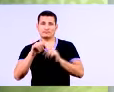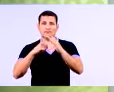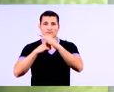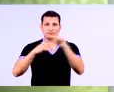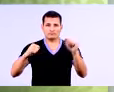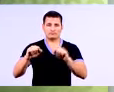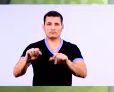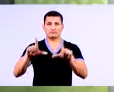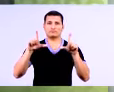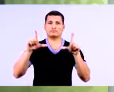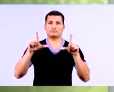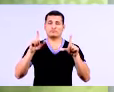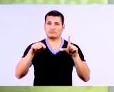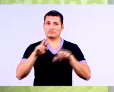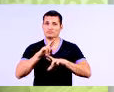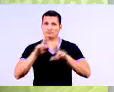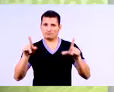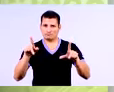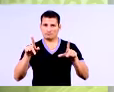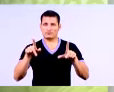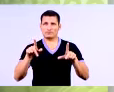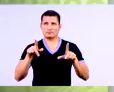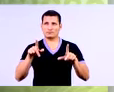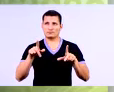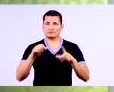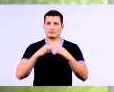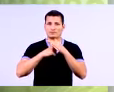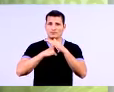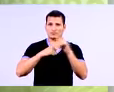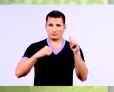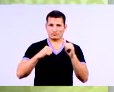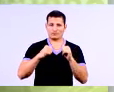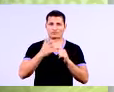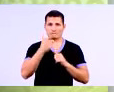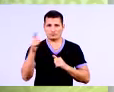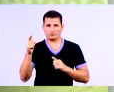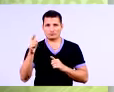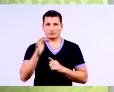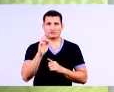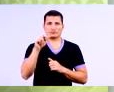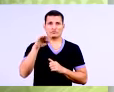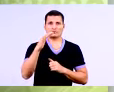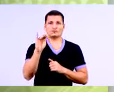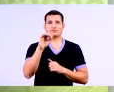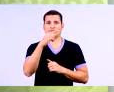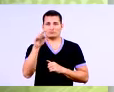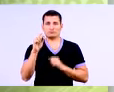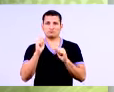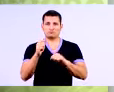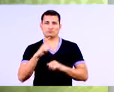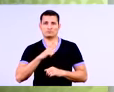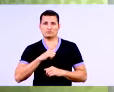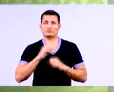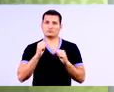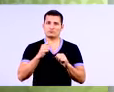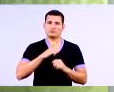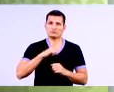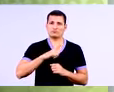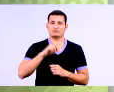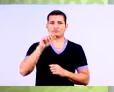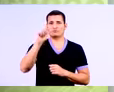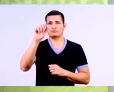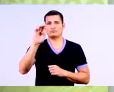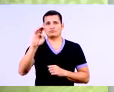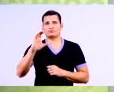chamada. Isso diferencia a chamada de outras funções que possam existir. Eu poderia ter a função A,